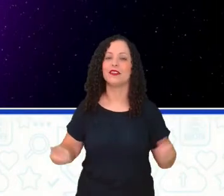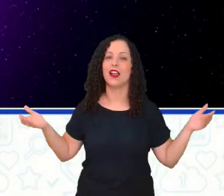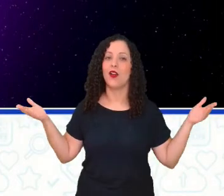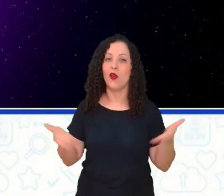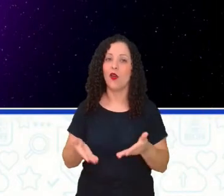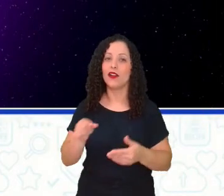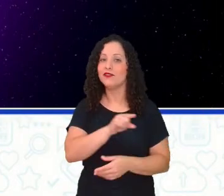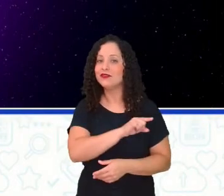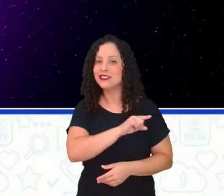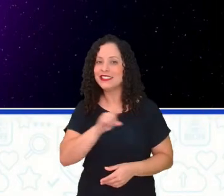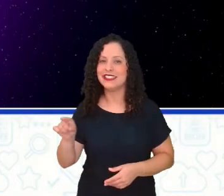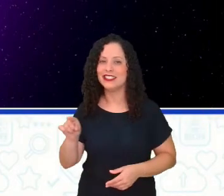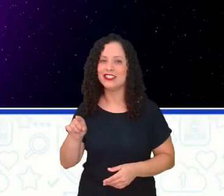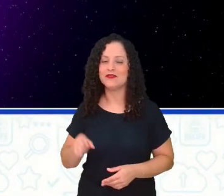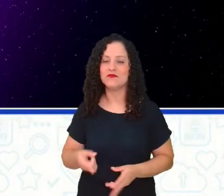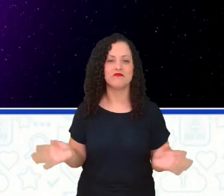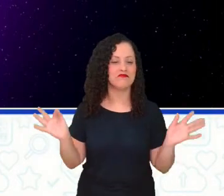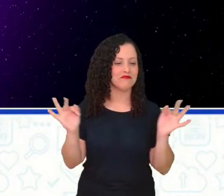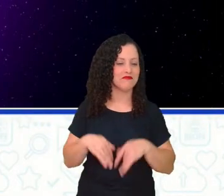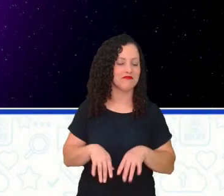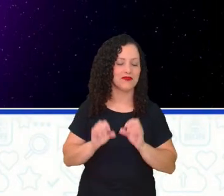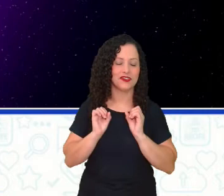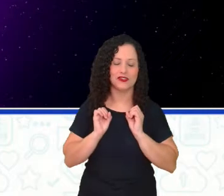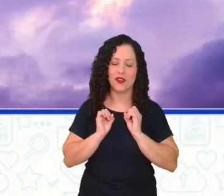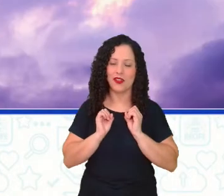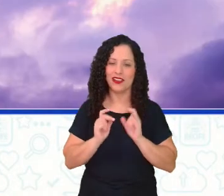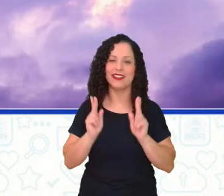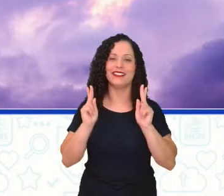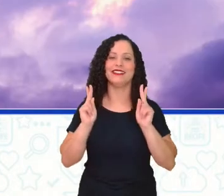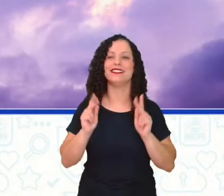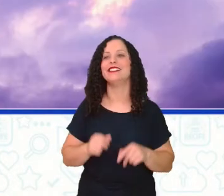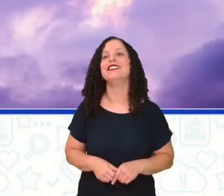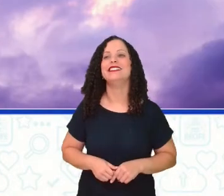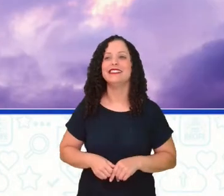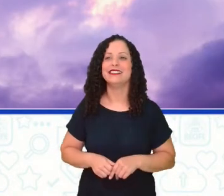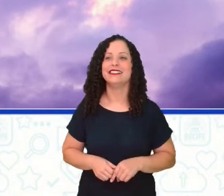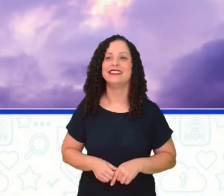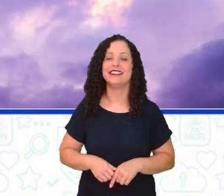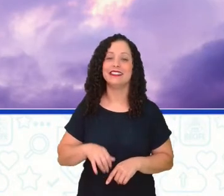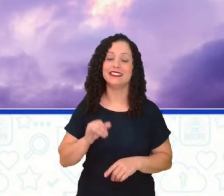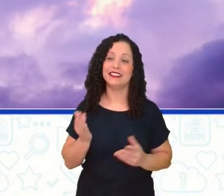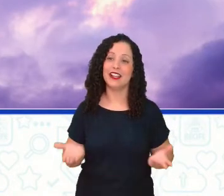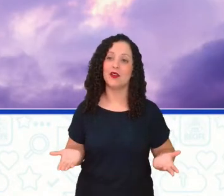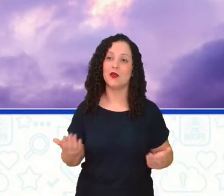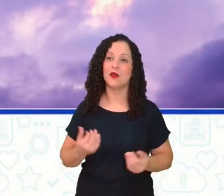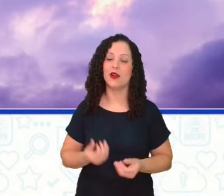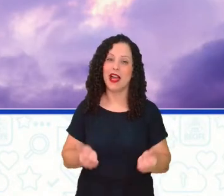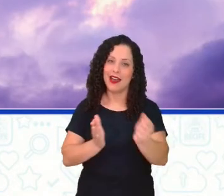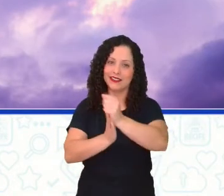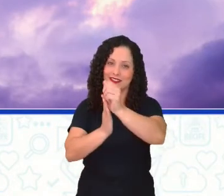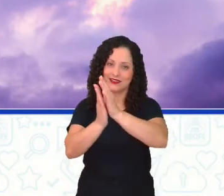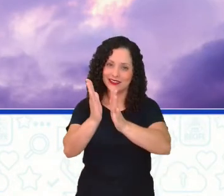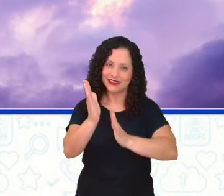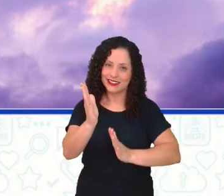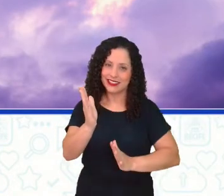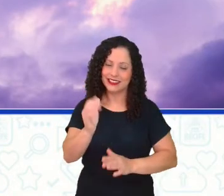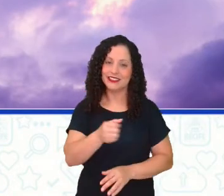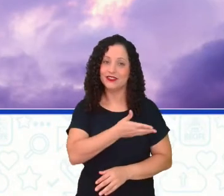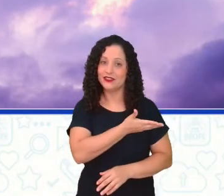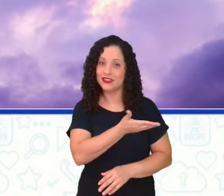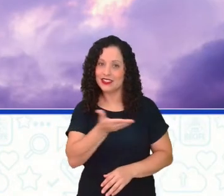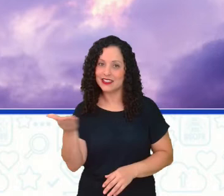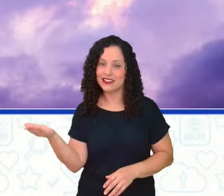Agora é a vez de vocês. Acabou-se os verbos, acabou a regência. Como atividade, eu queria que